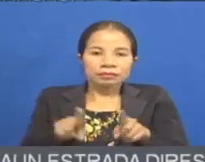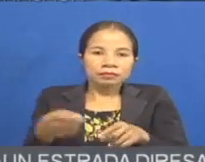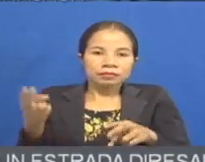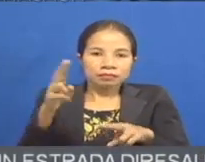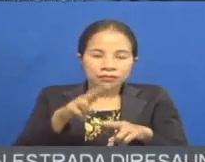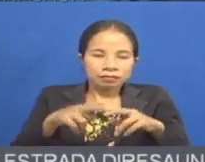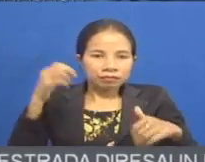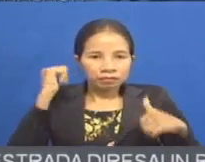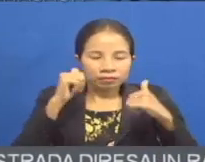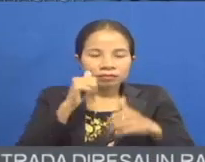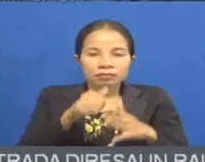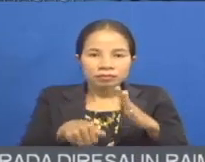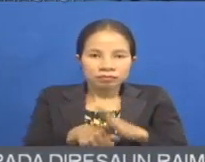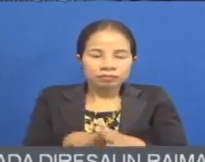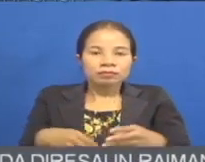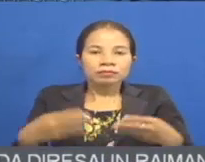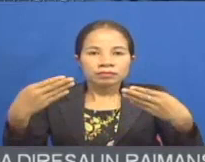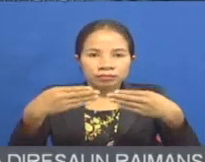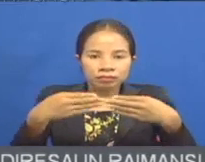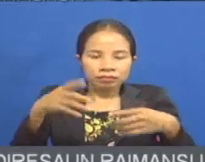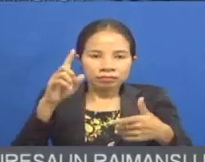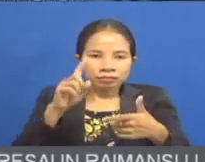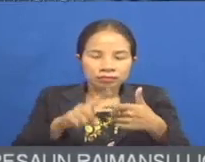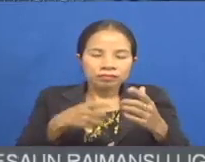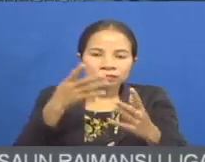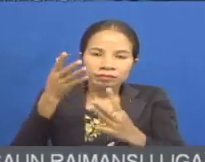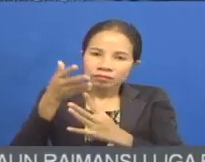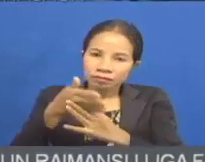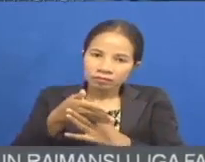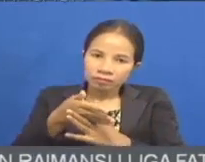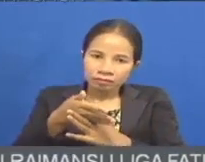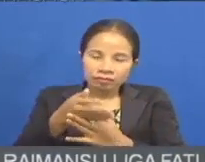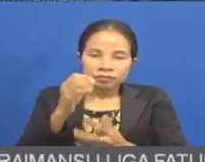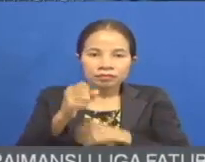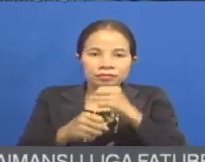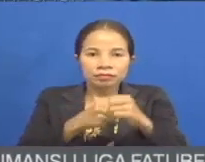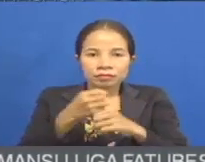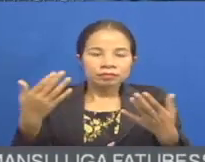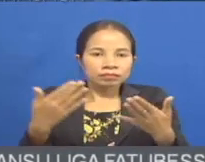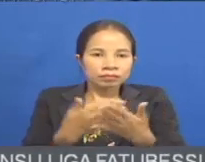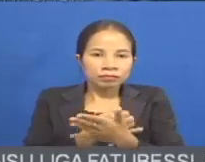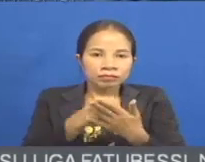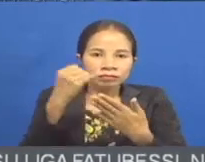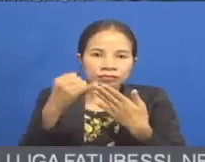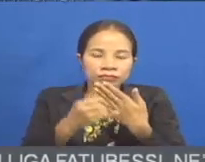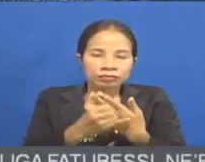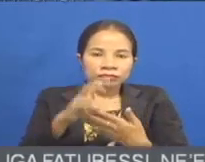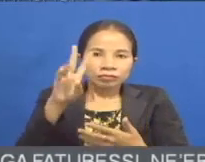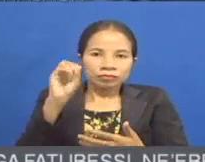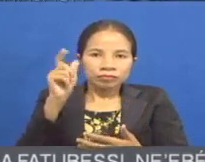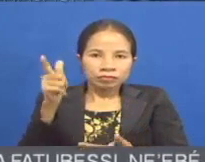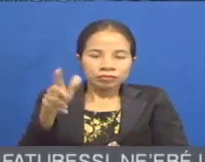e a fronteira, depois da entrada para Tinanfon, janeiro 2023,